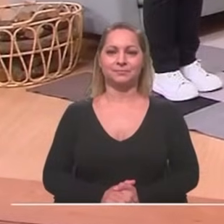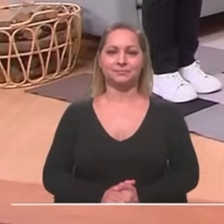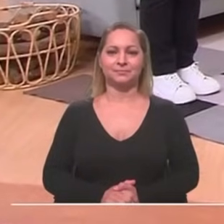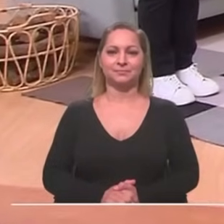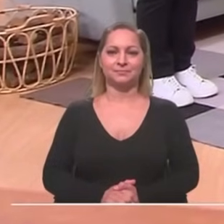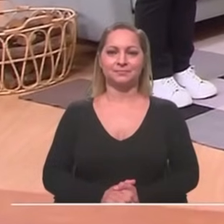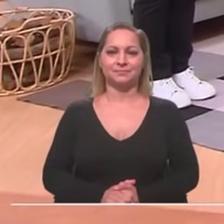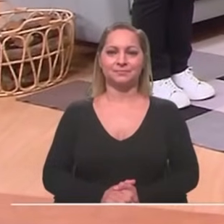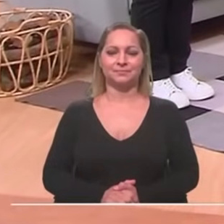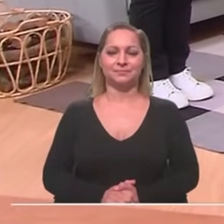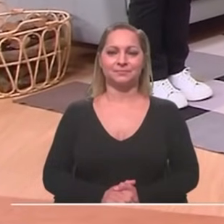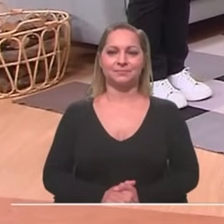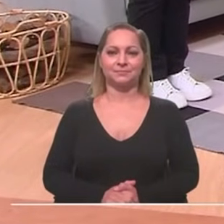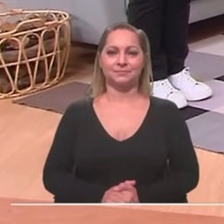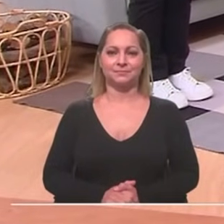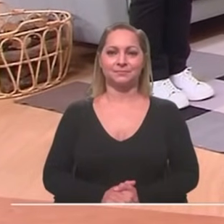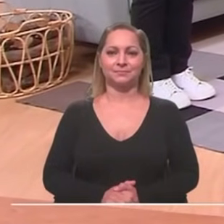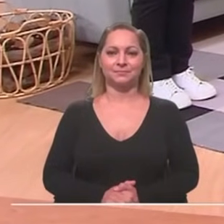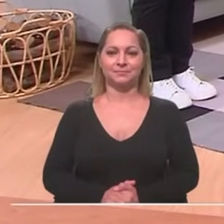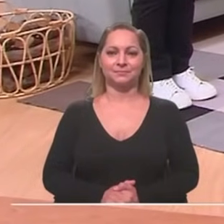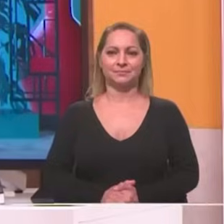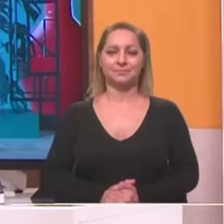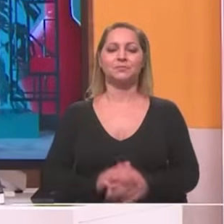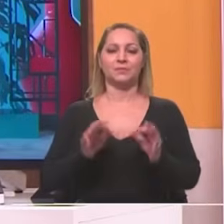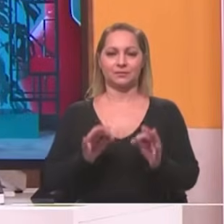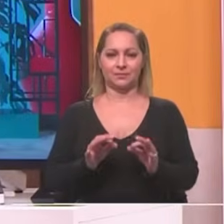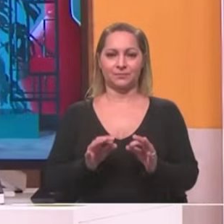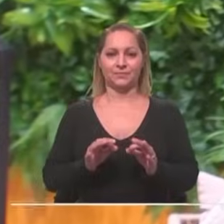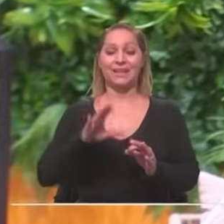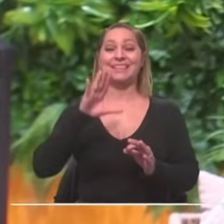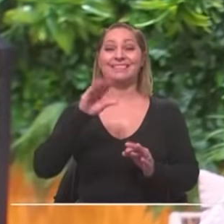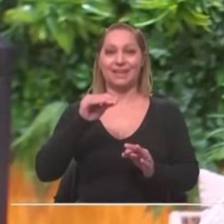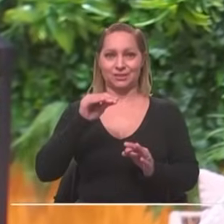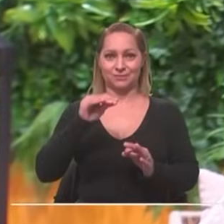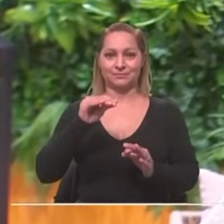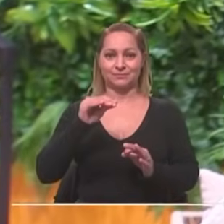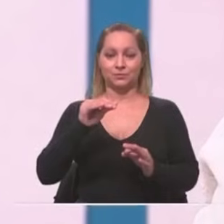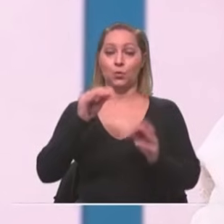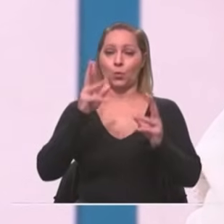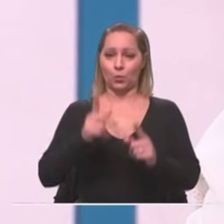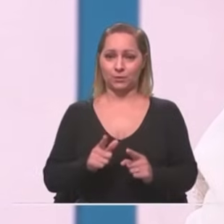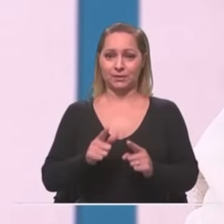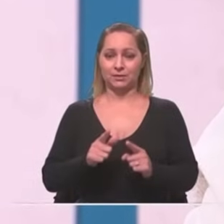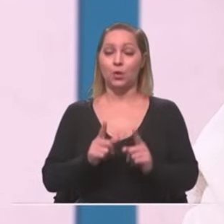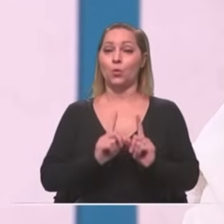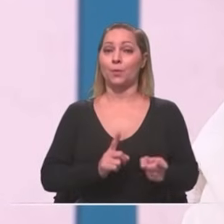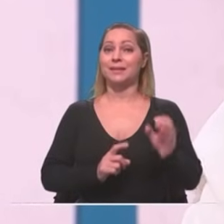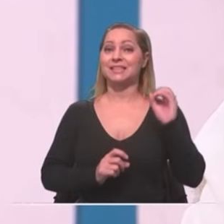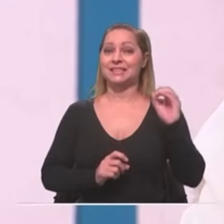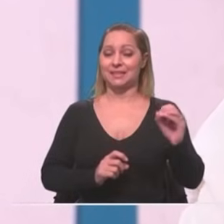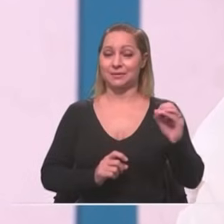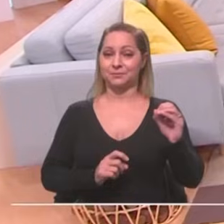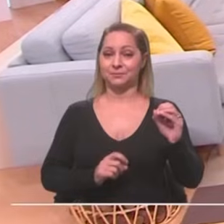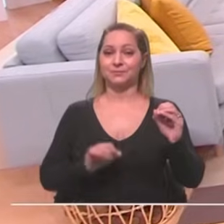isso... Vamos... Exercício indicado, 10 polichinelos. Com contagem, a começar no zero. Sim, meu